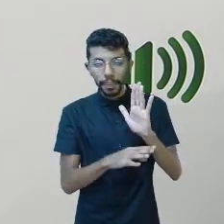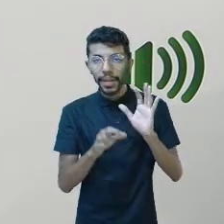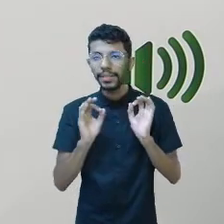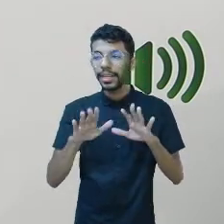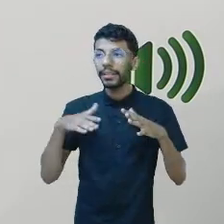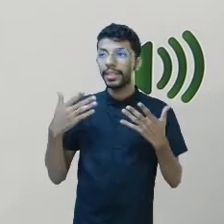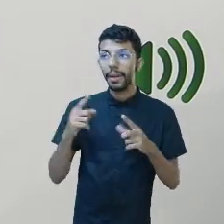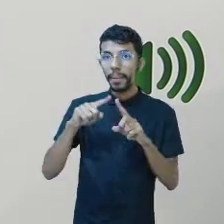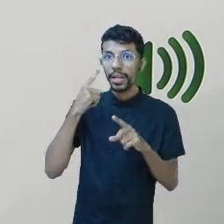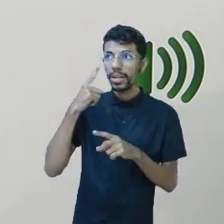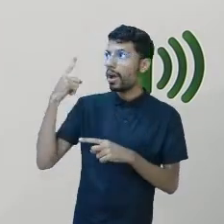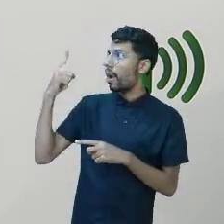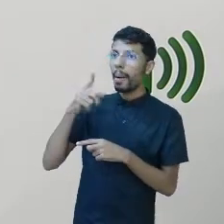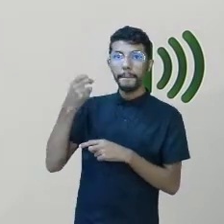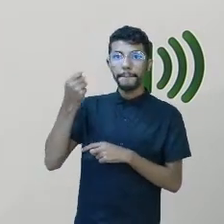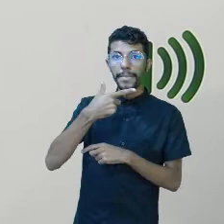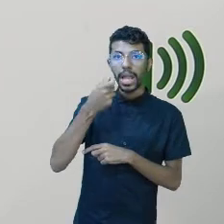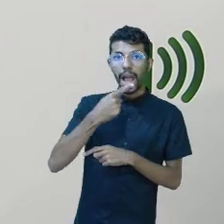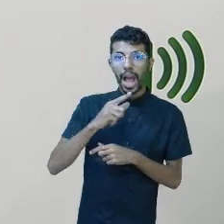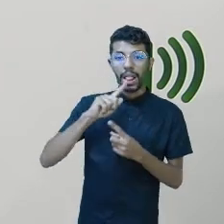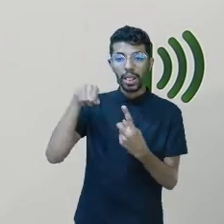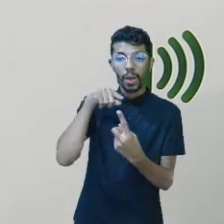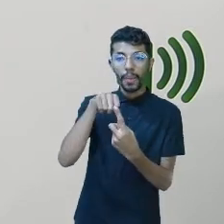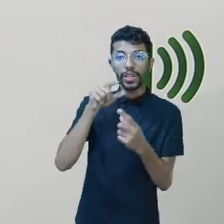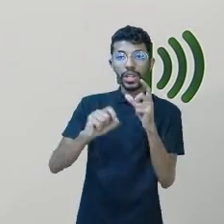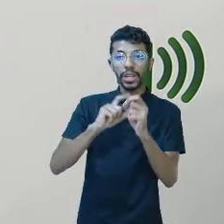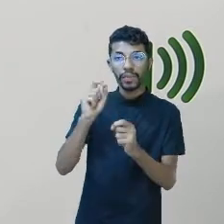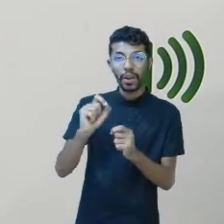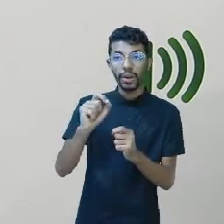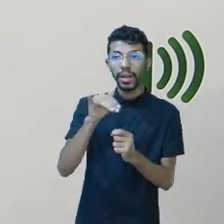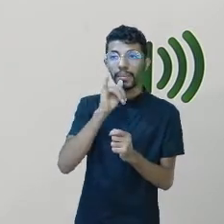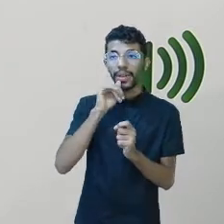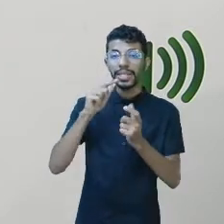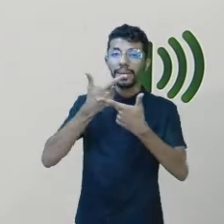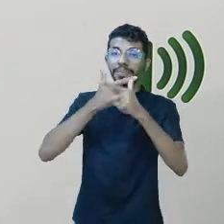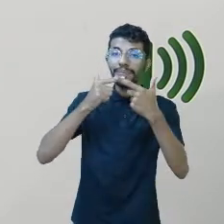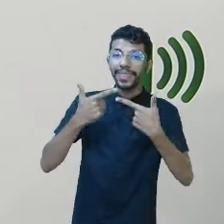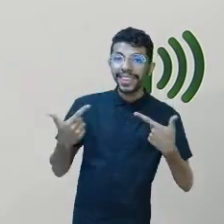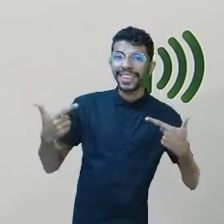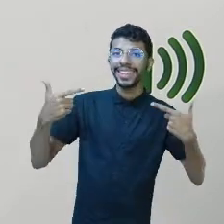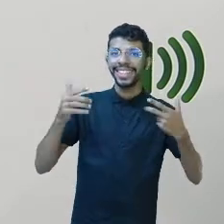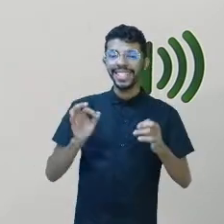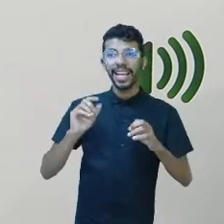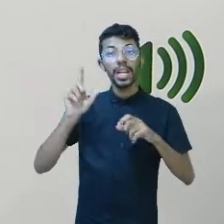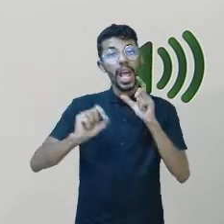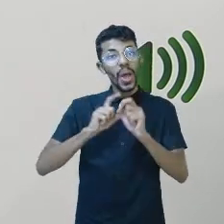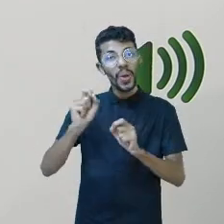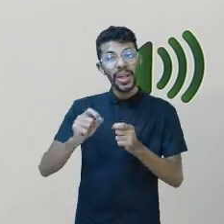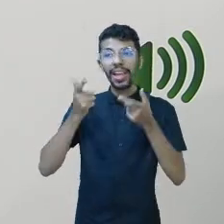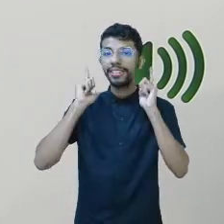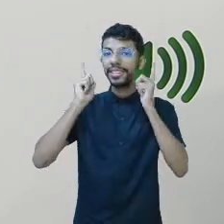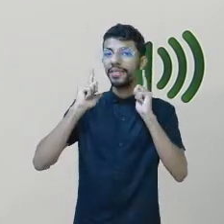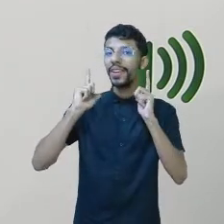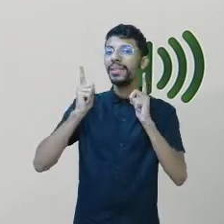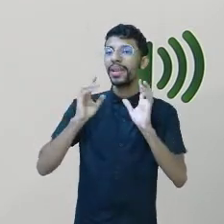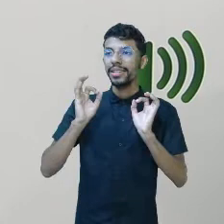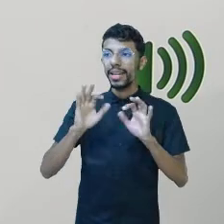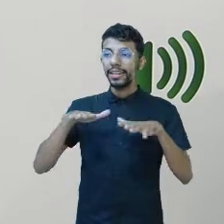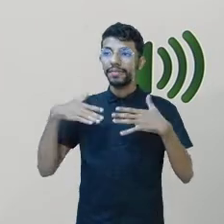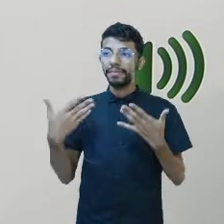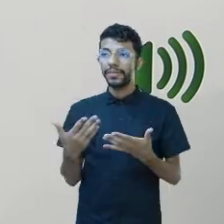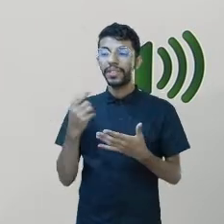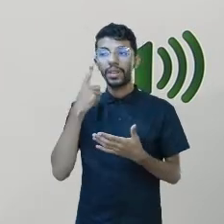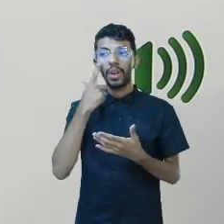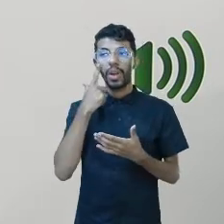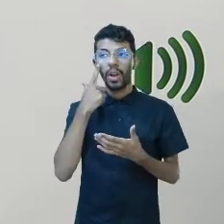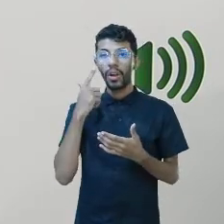desse gênero textual é fazer com que quem está ouvindo vá sorrir. É um divertimento. Então, você já vai lembrar, porque no